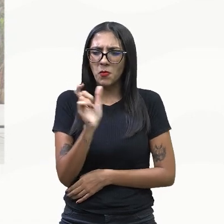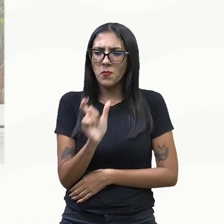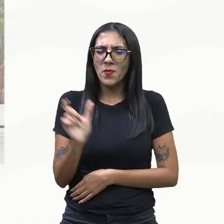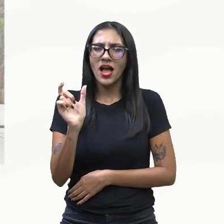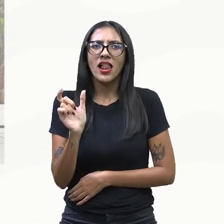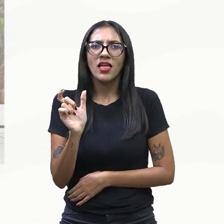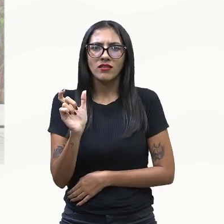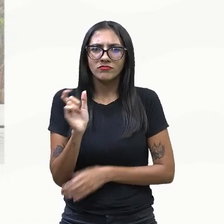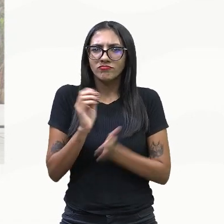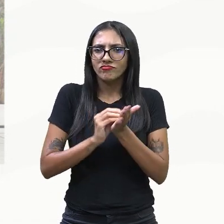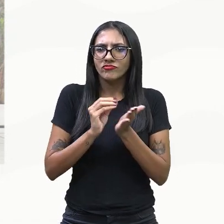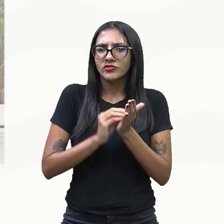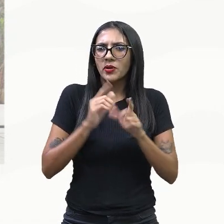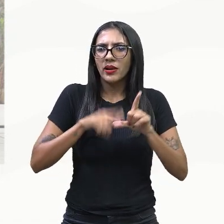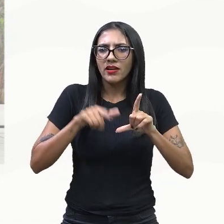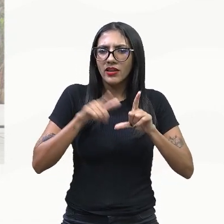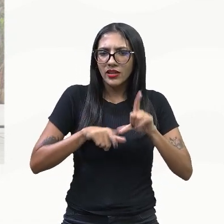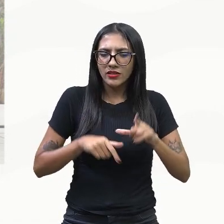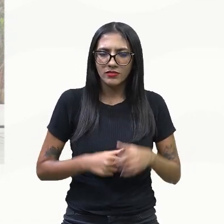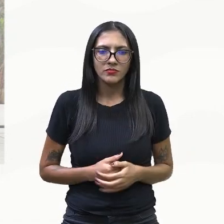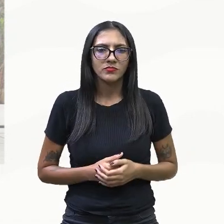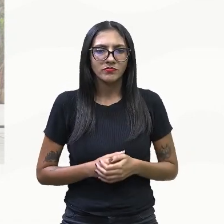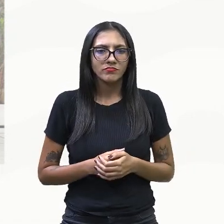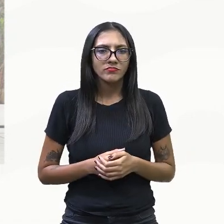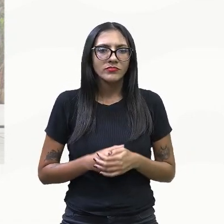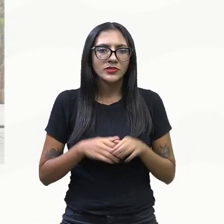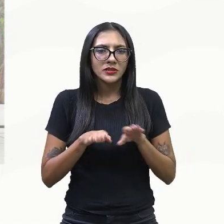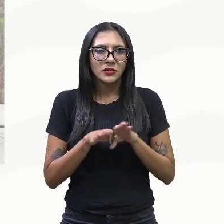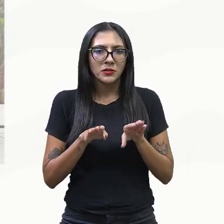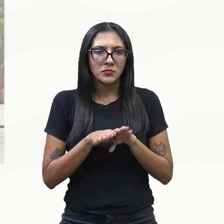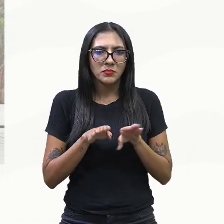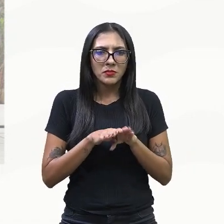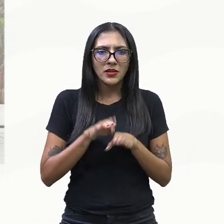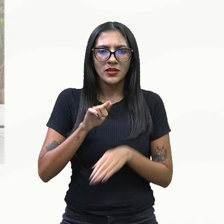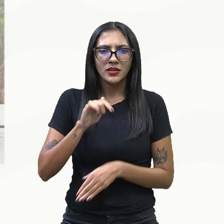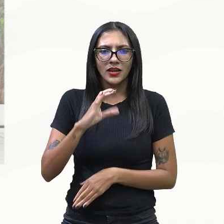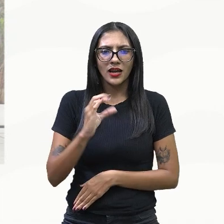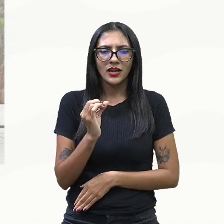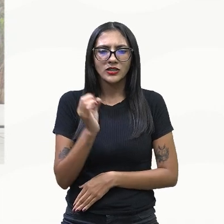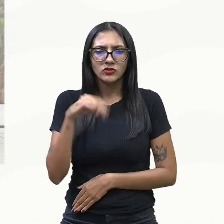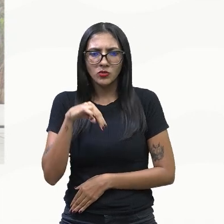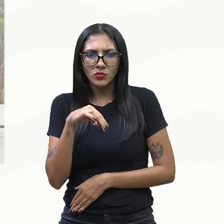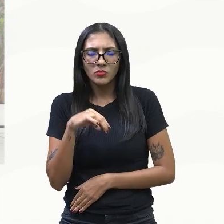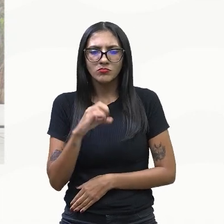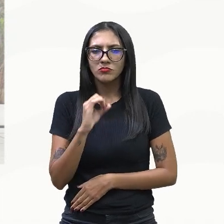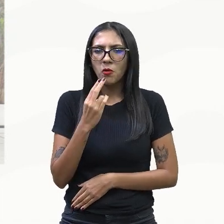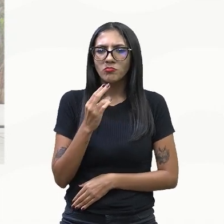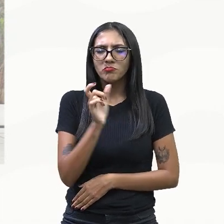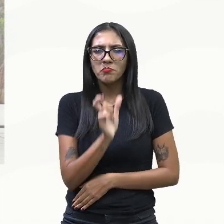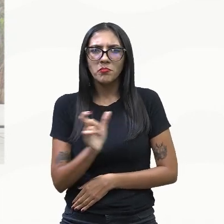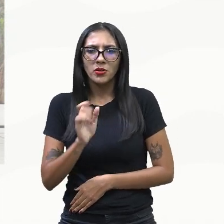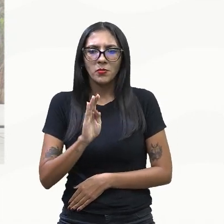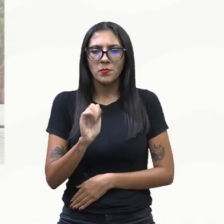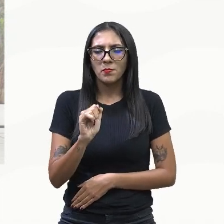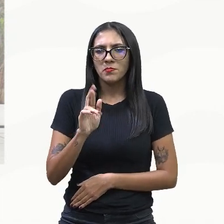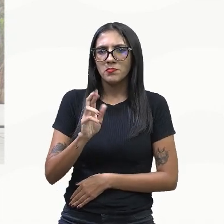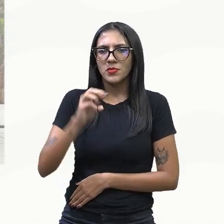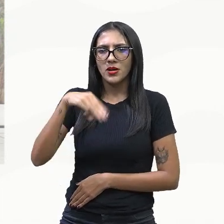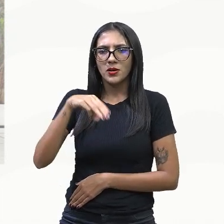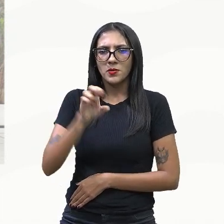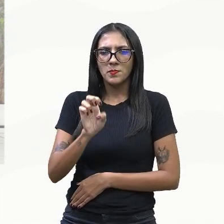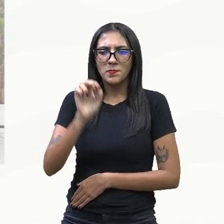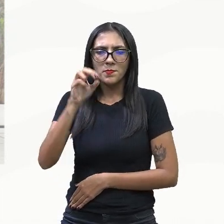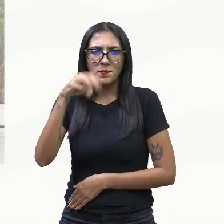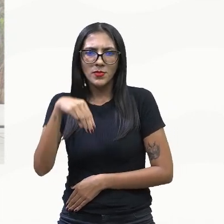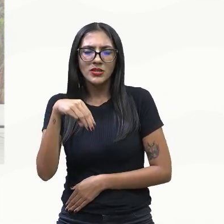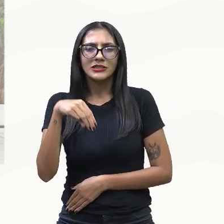Exatamente. Tá churrasqueiro. Garçom. Garçom. Tá com N e é Olha com só, M. barman. Isso aqui é uma palavra que a gente vai explorar com um pouquinho mais de